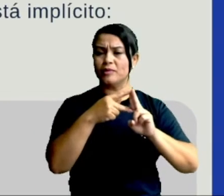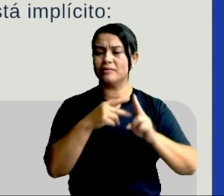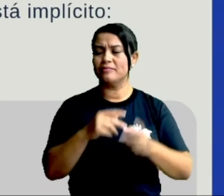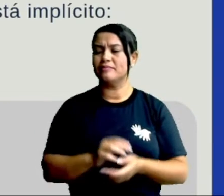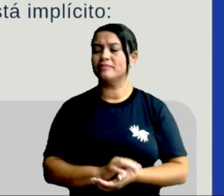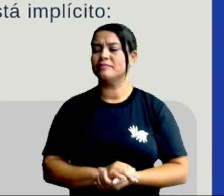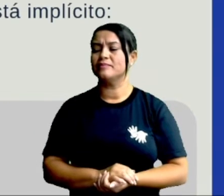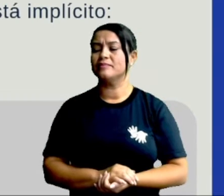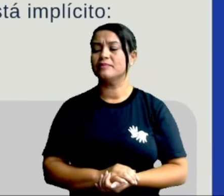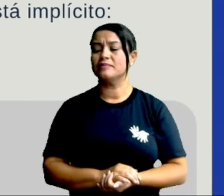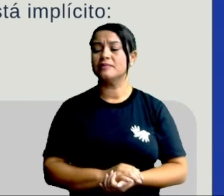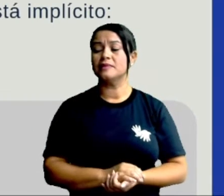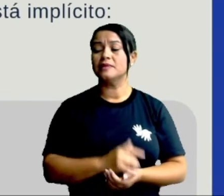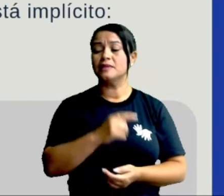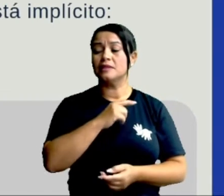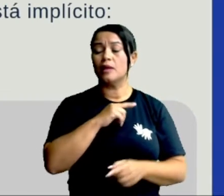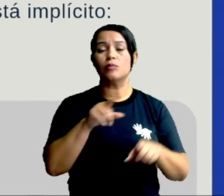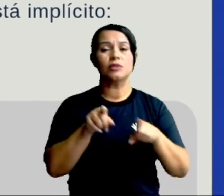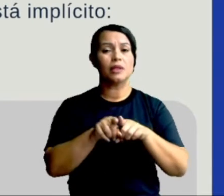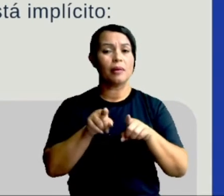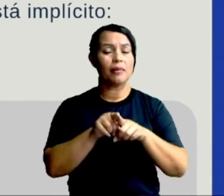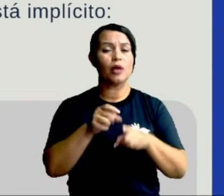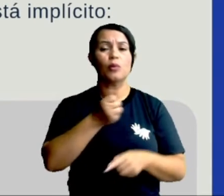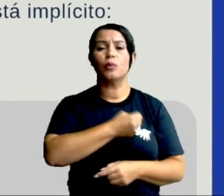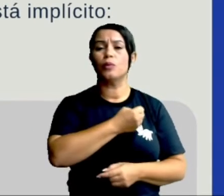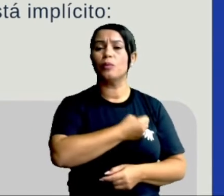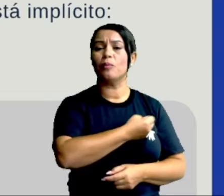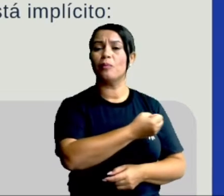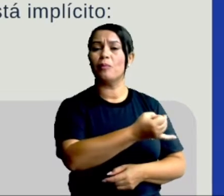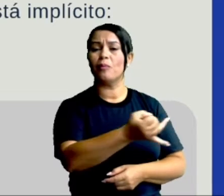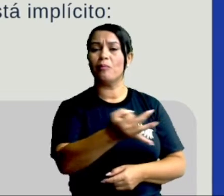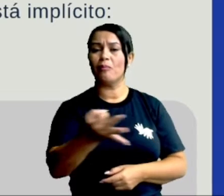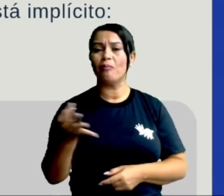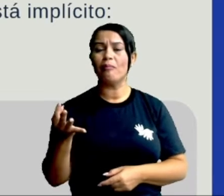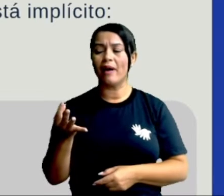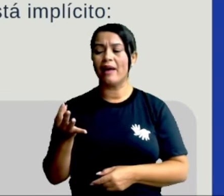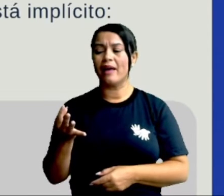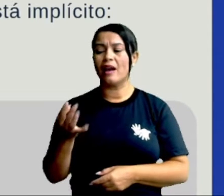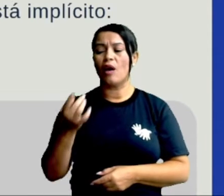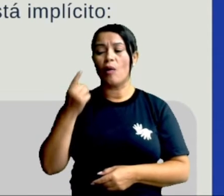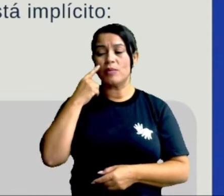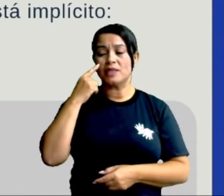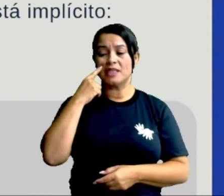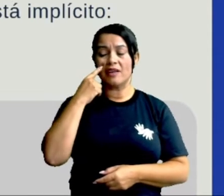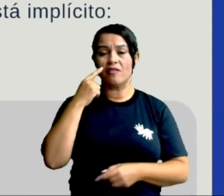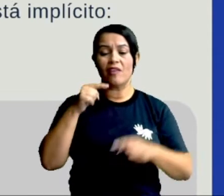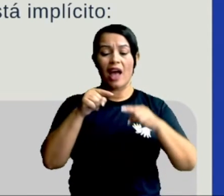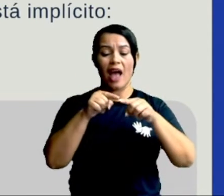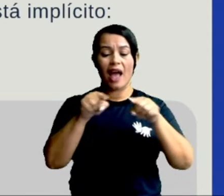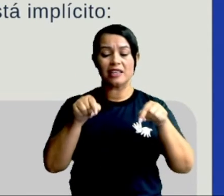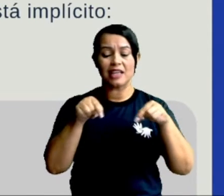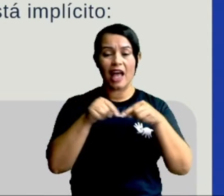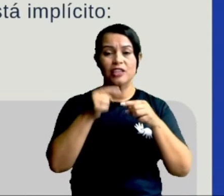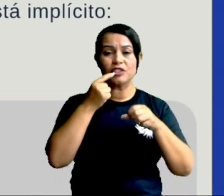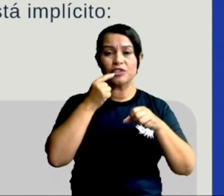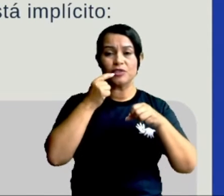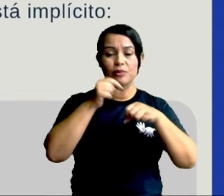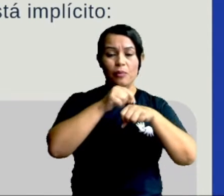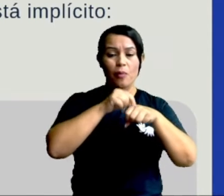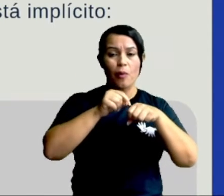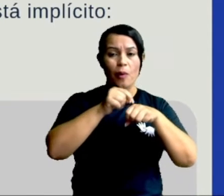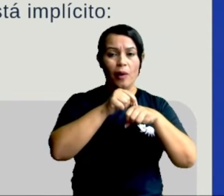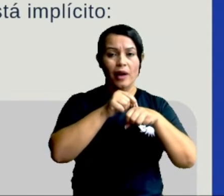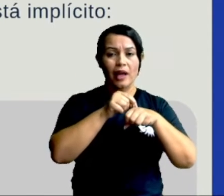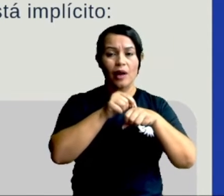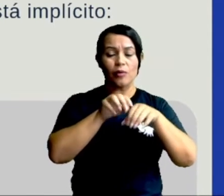ok? Nós temos também o numeral. Olha só, olha, as caixas de morango